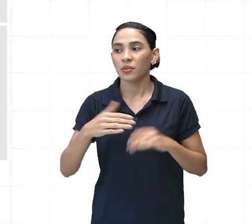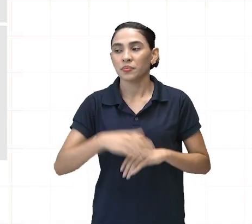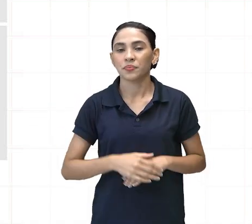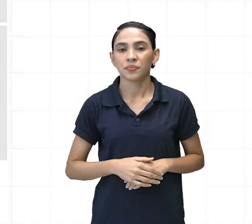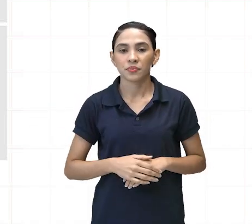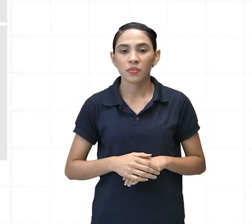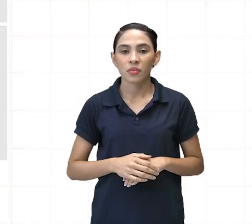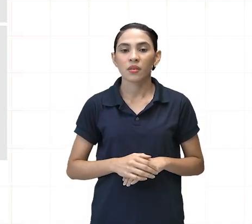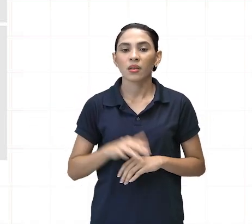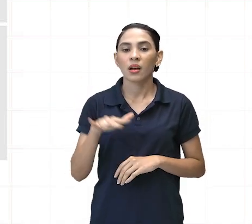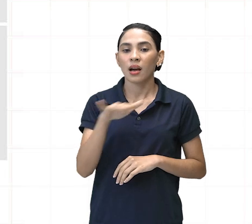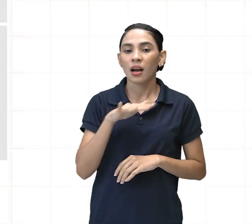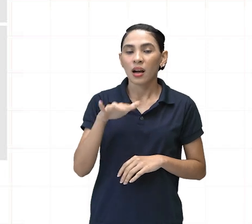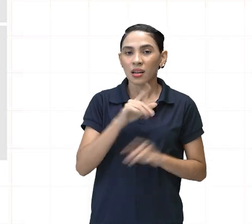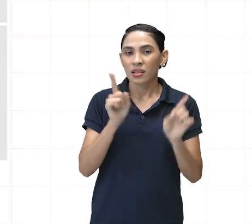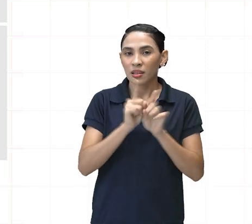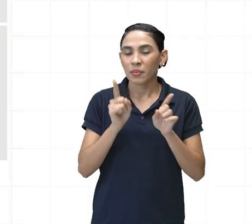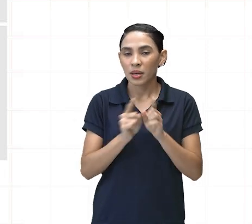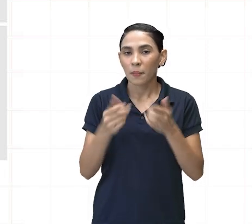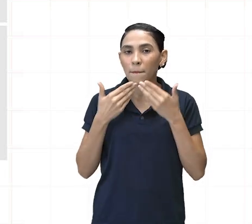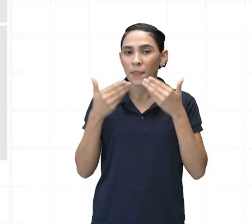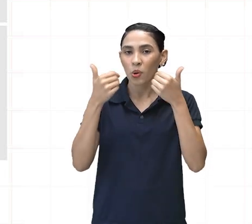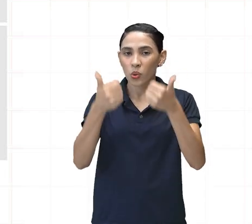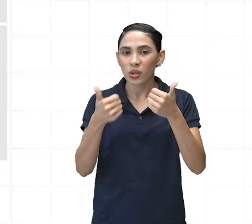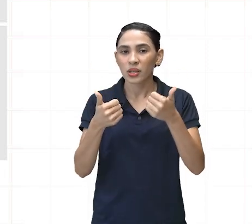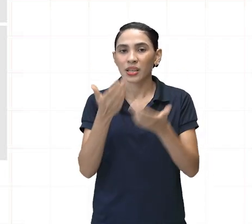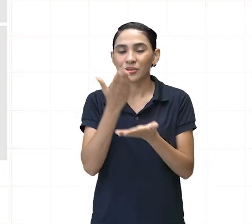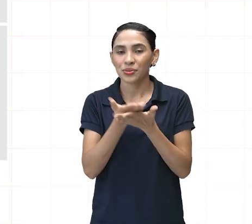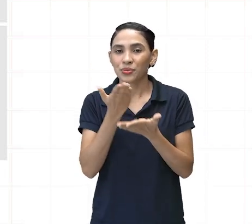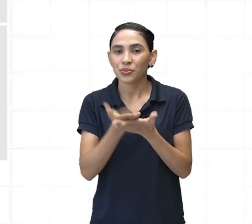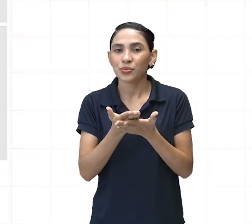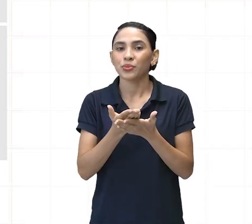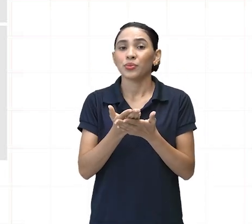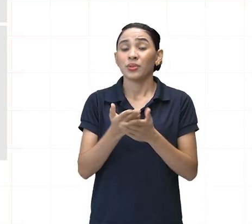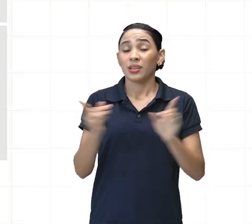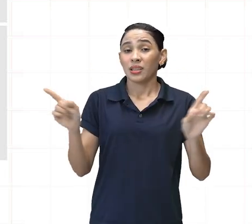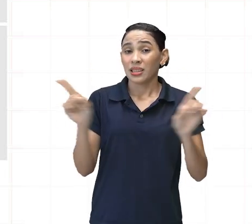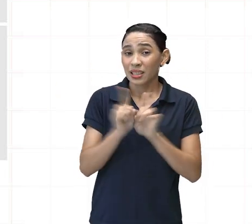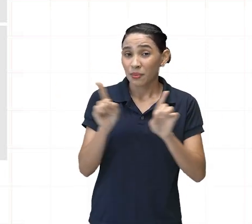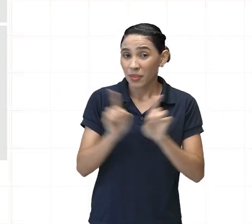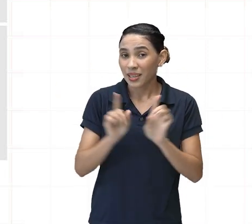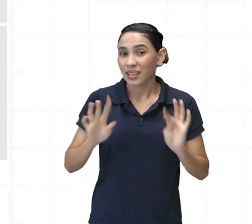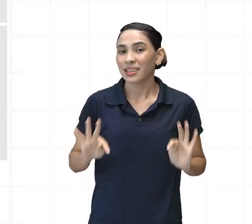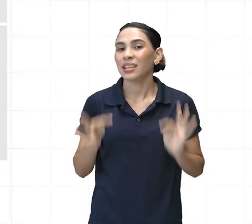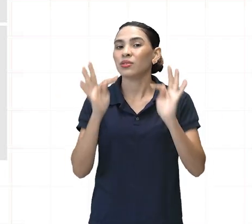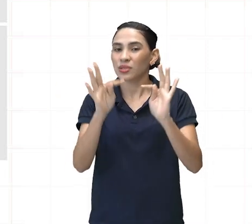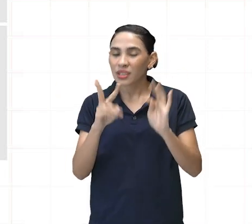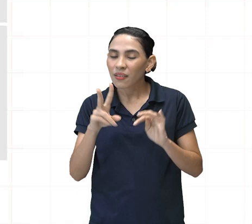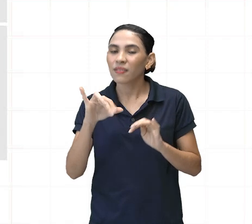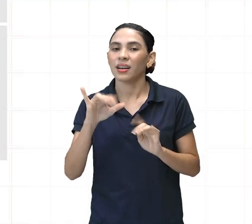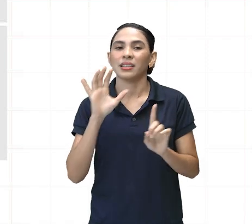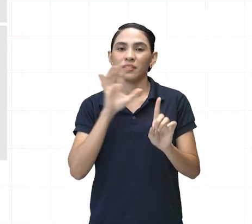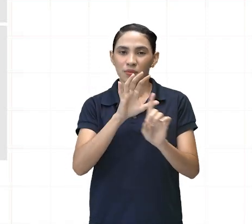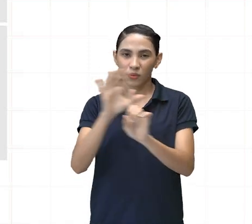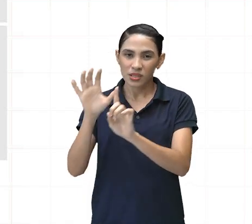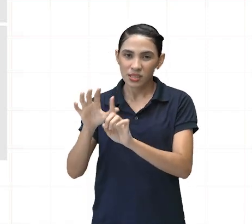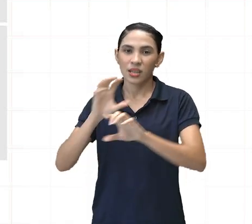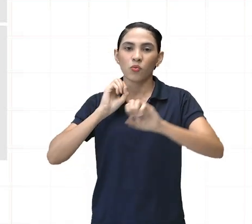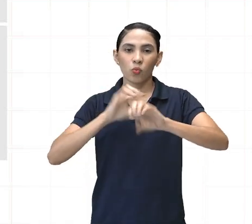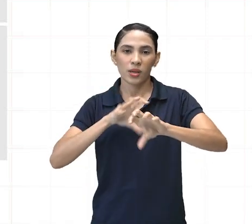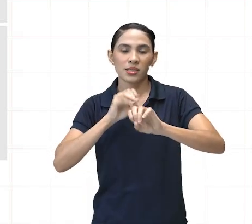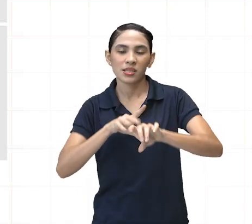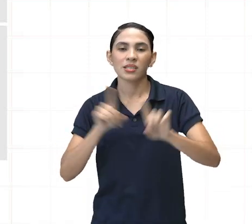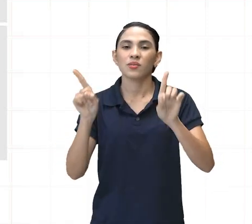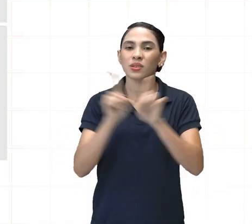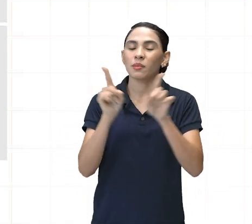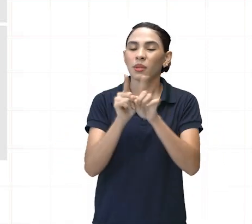Então, essa parte, né, de melhoria ali de estudos, a tecnologia, gente, impacta a educação e